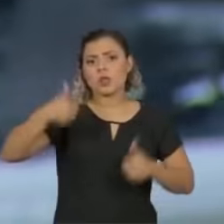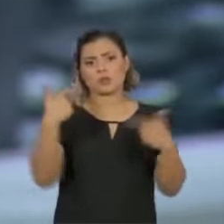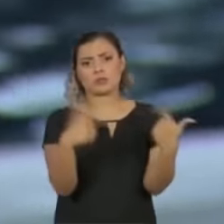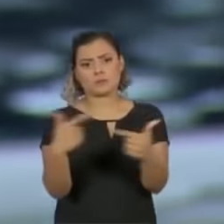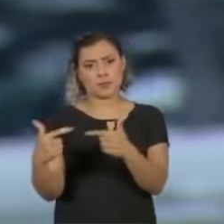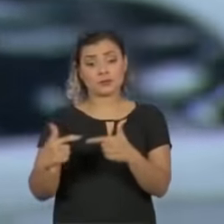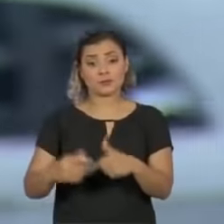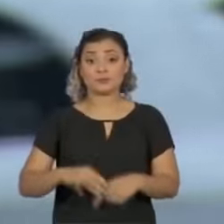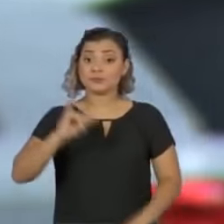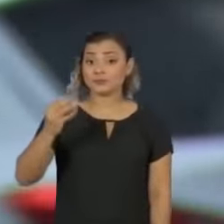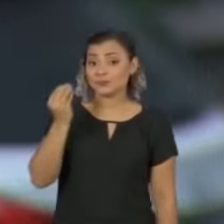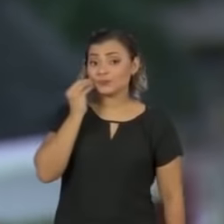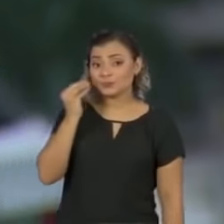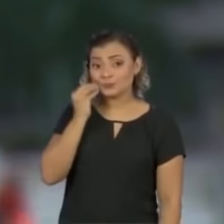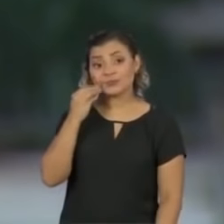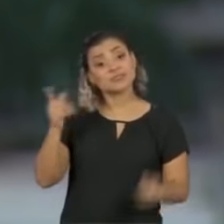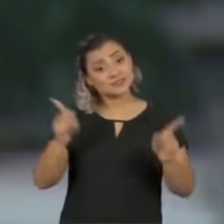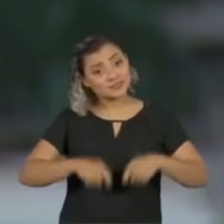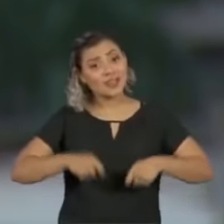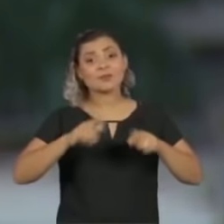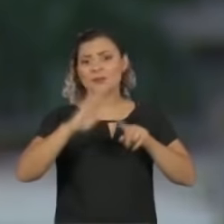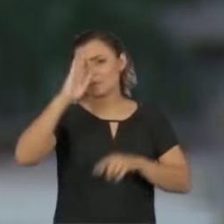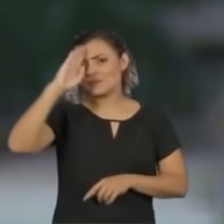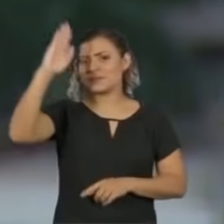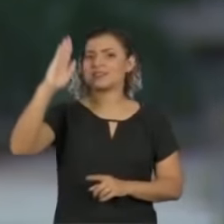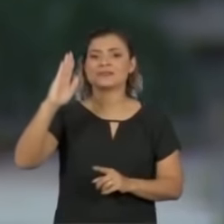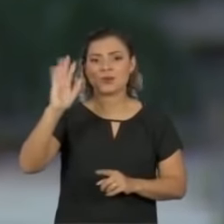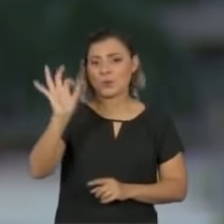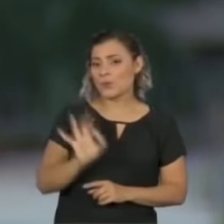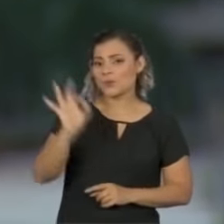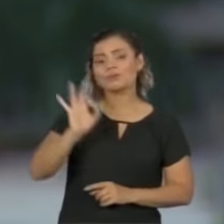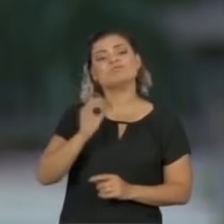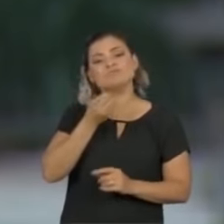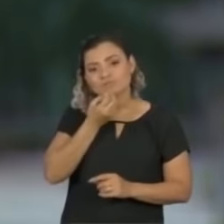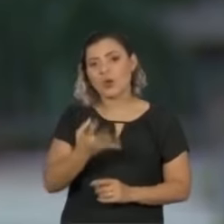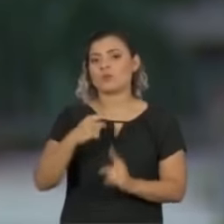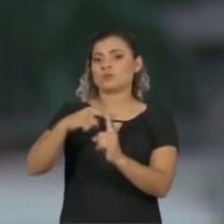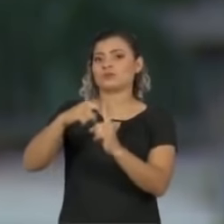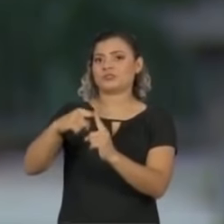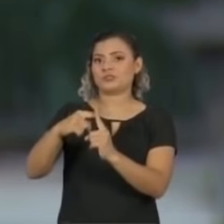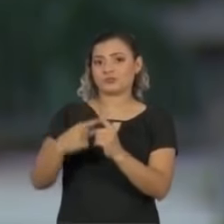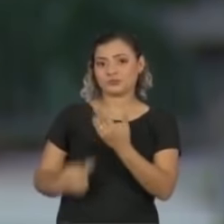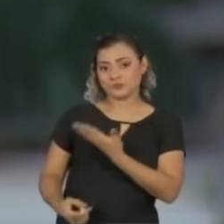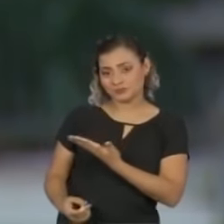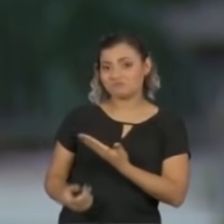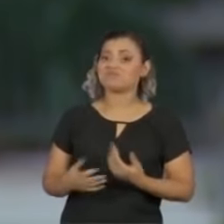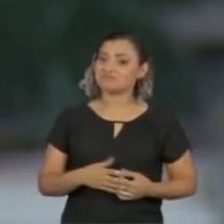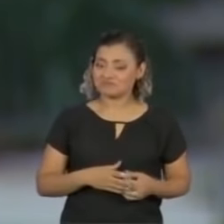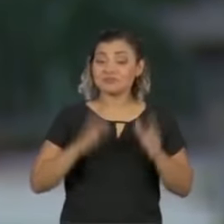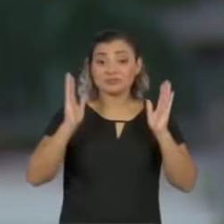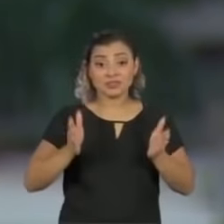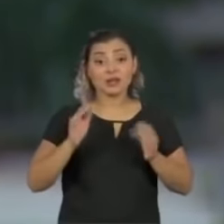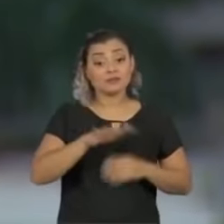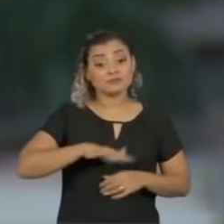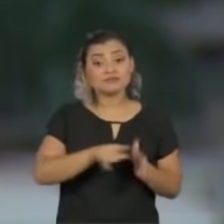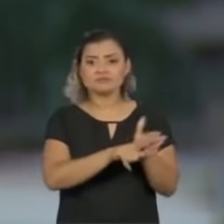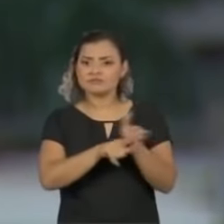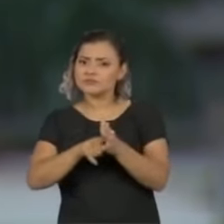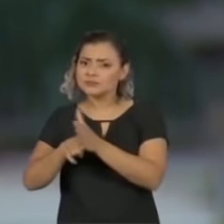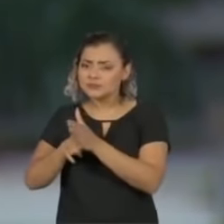emprego. As oportunidades ainda são o grande aspecto positivo da cidade, na opinião dos moradores ouvidos pela Rede Nossa São